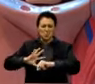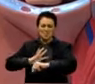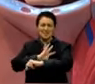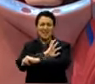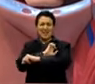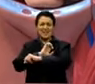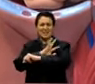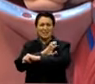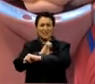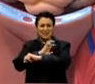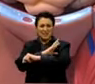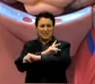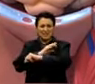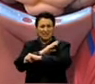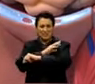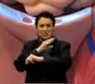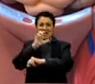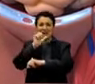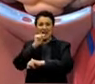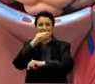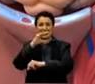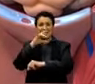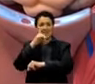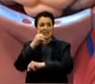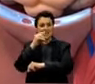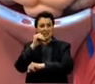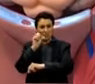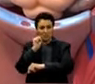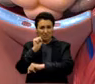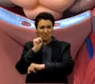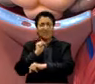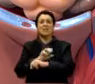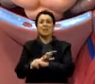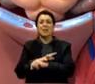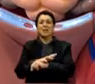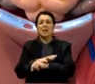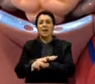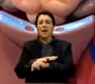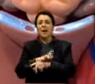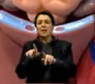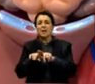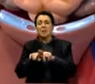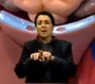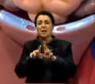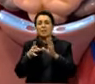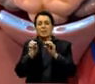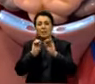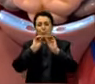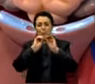possa ficar mais digerido ainda, mais quebradas as moléculas